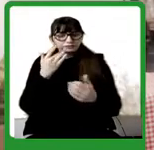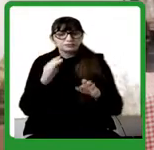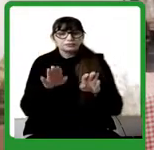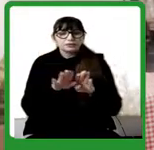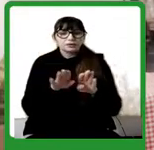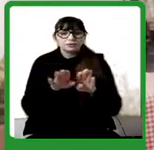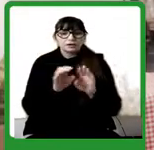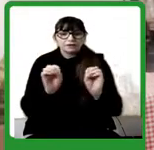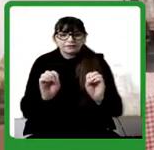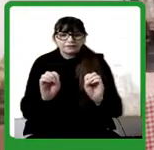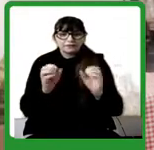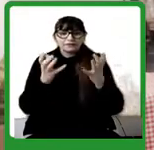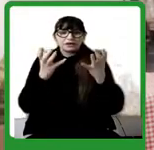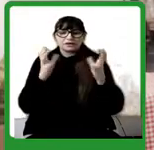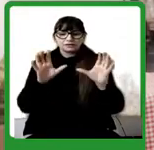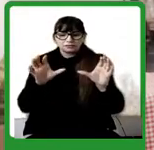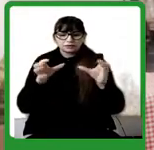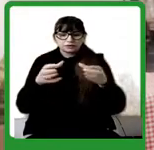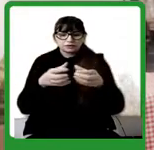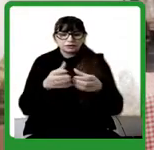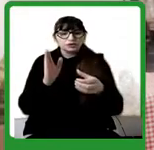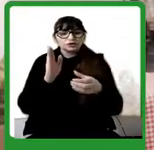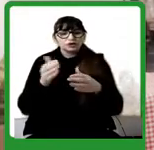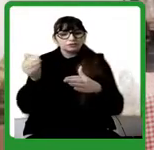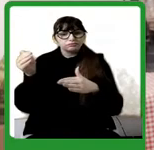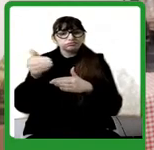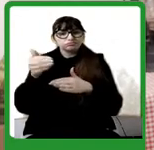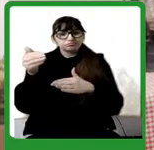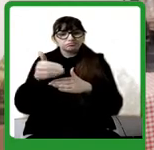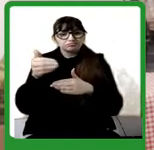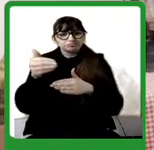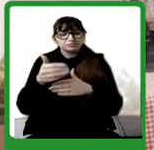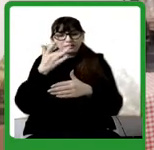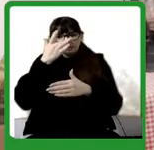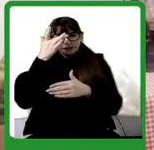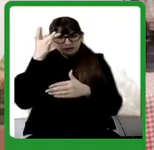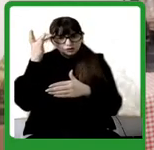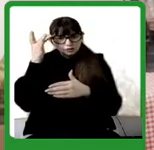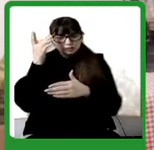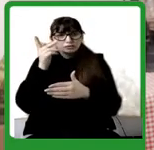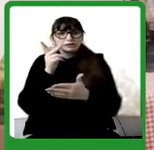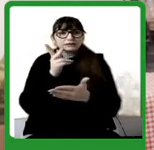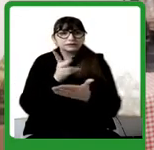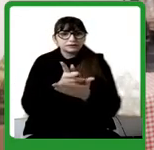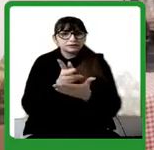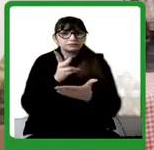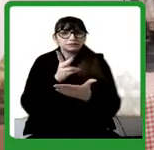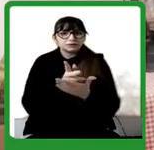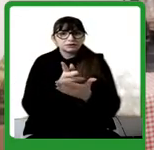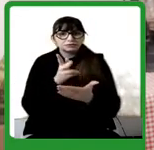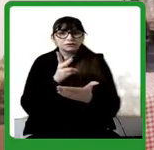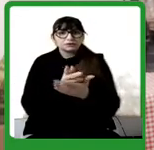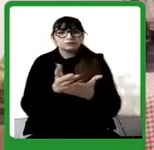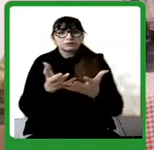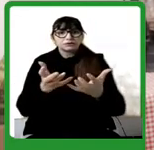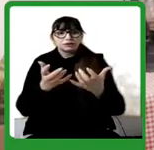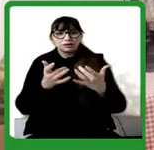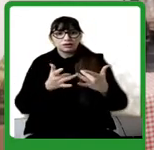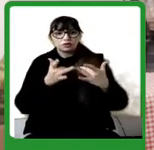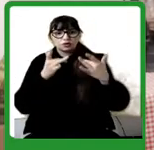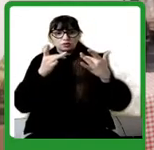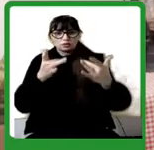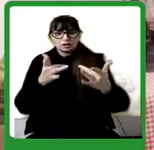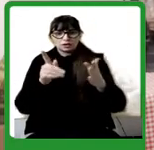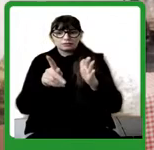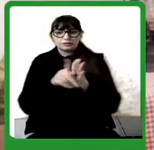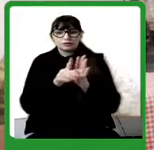sabe o que eu penso? Que uma vez tinha muito mais um negócio assim, ó, das pessoas quererem se doar para a comunidade,